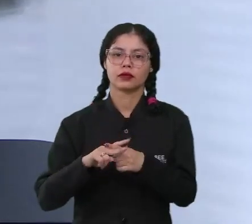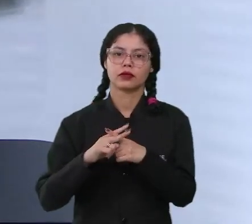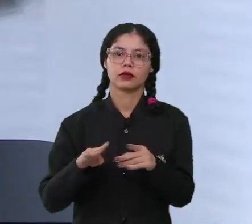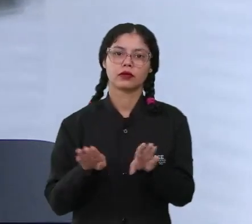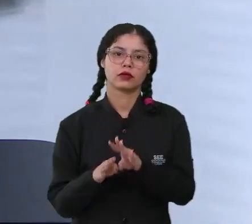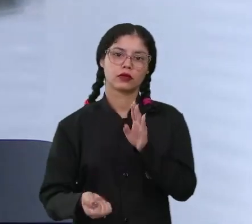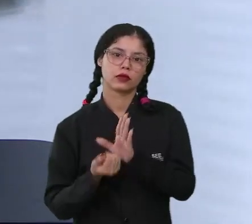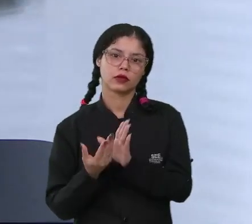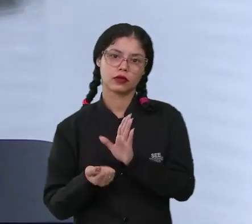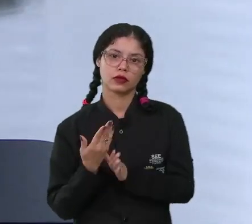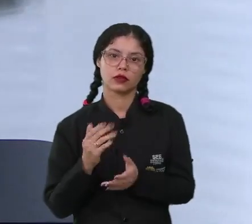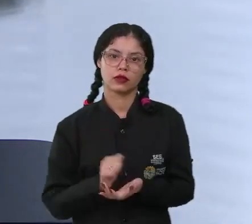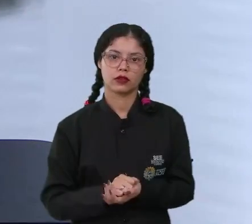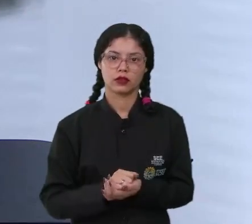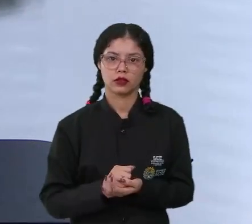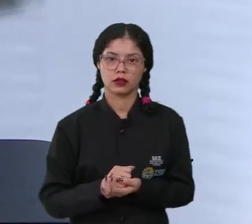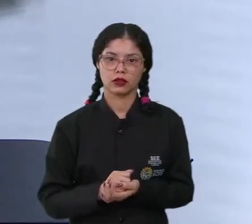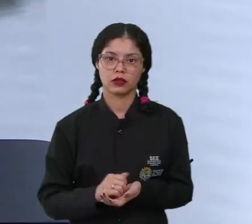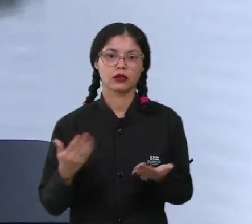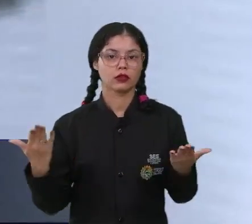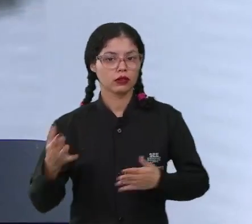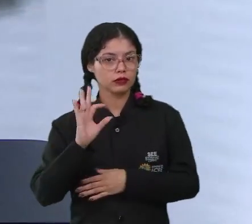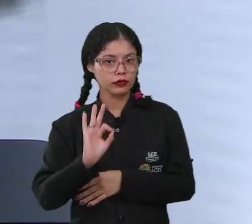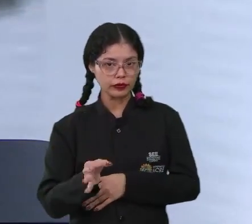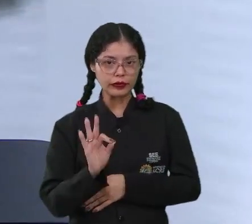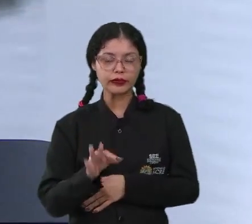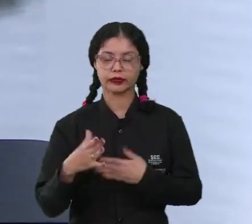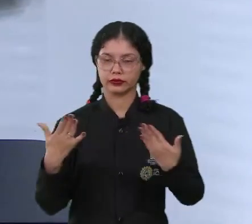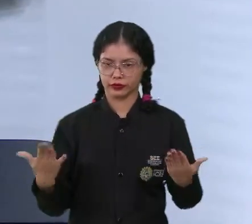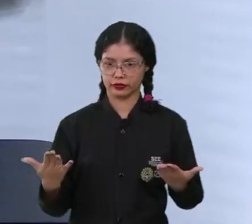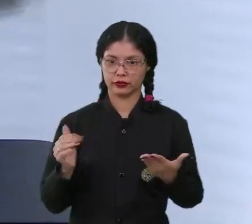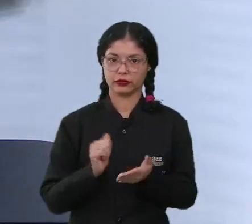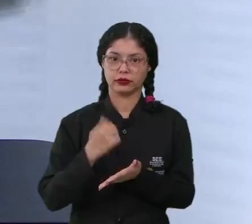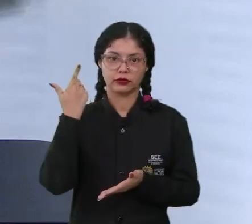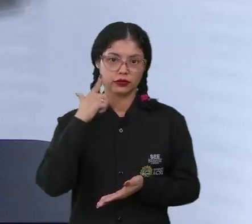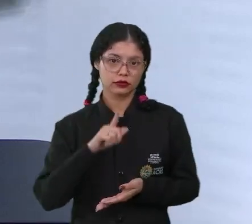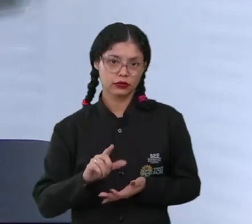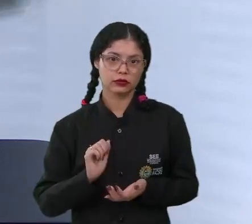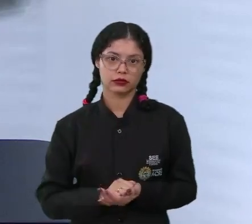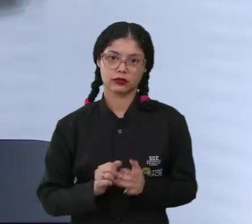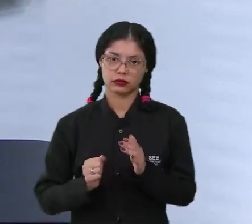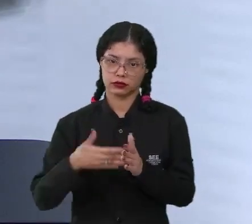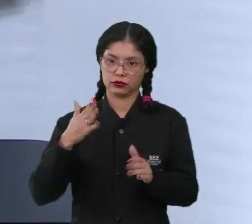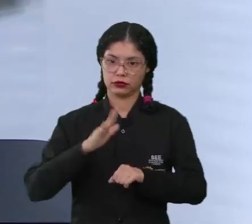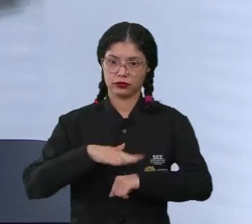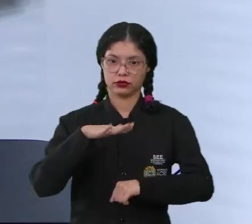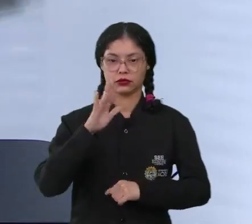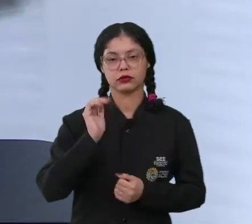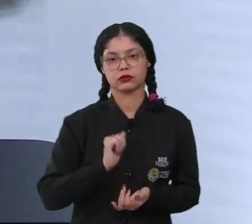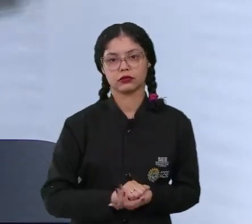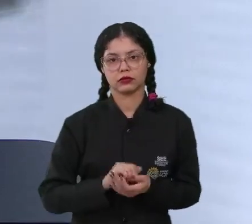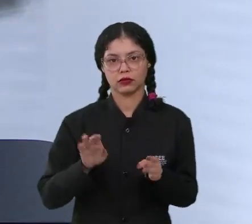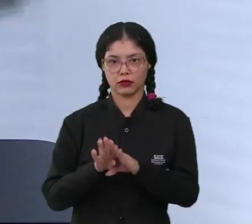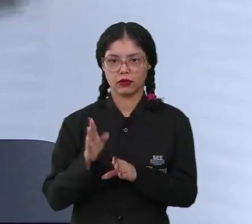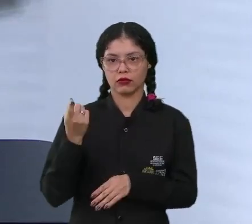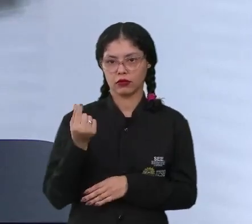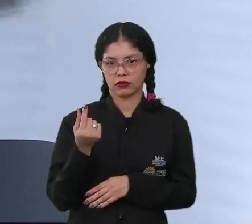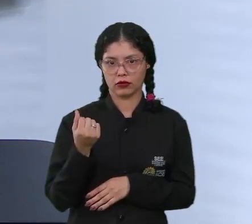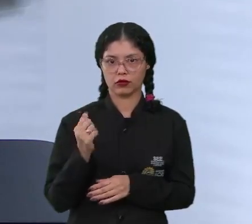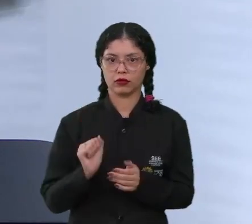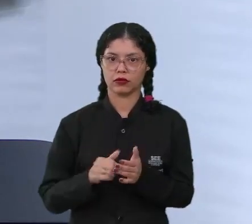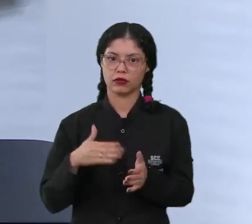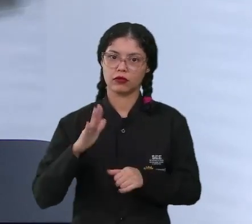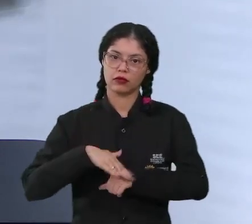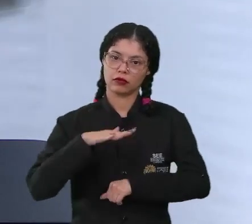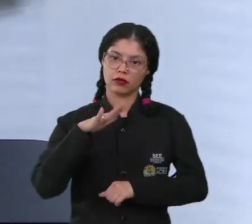ali produzir os seus produtos e, com certeza, ganhar muito mais e também lucrar